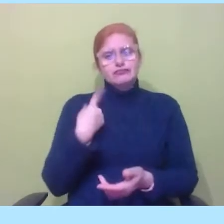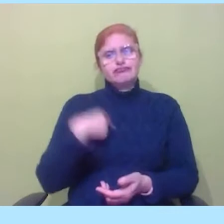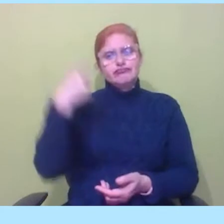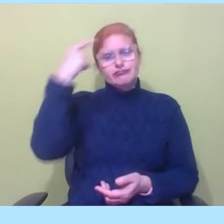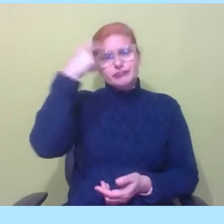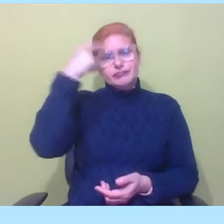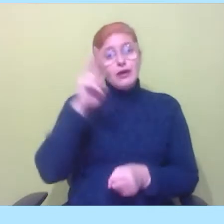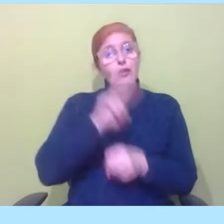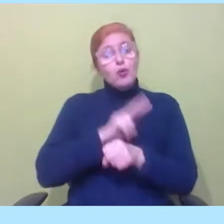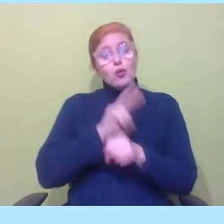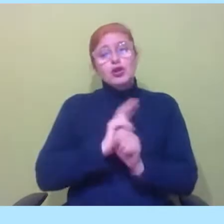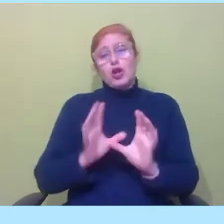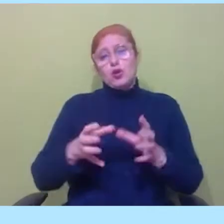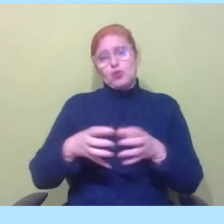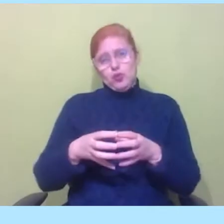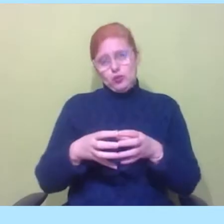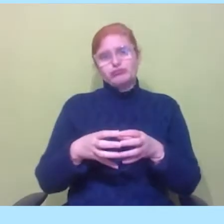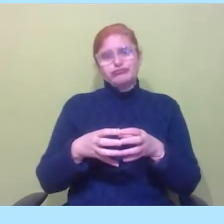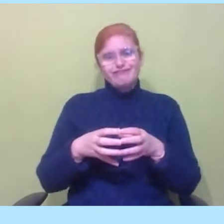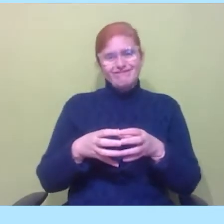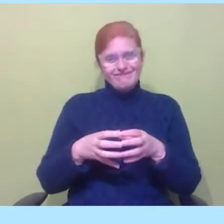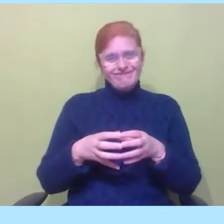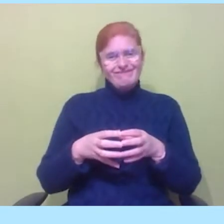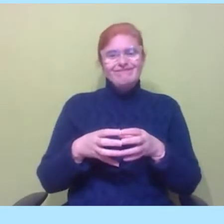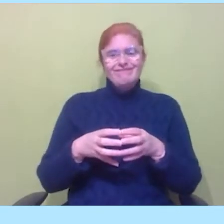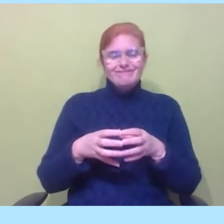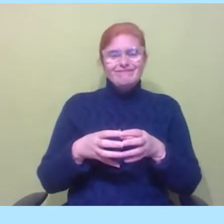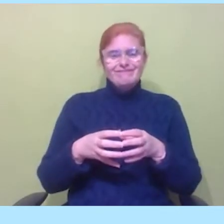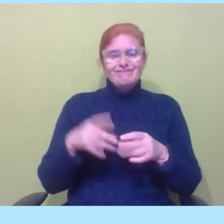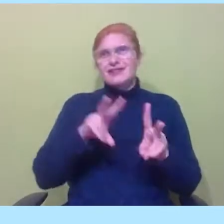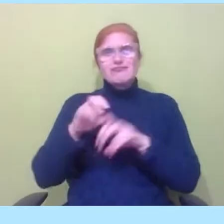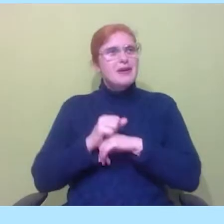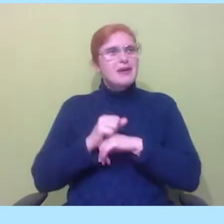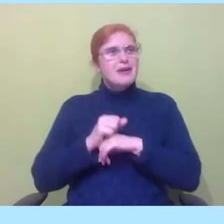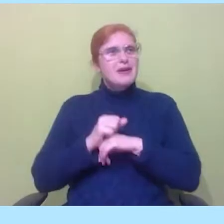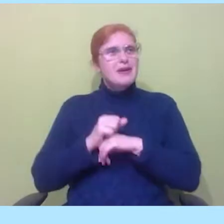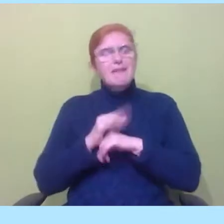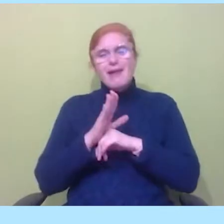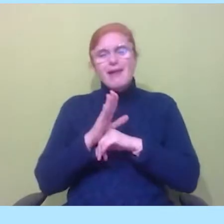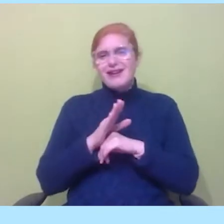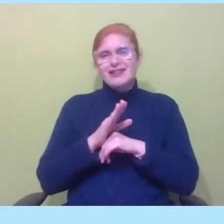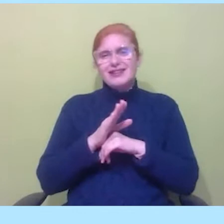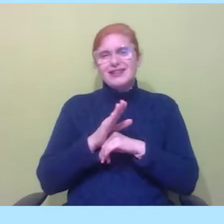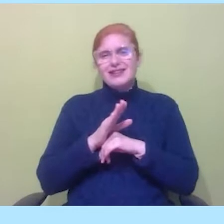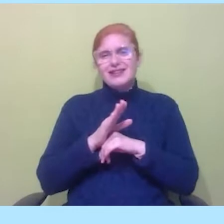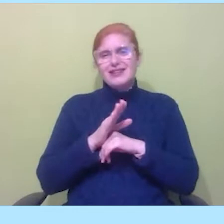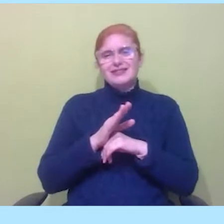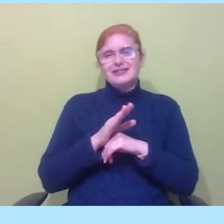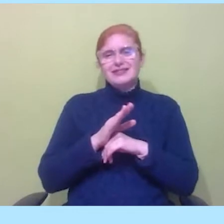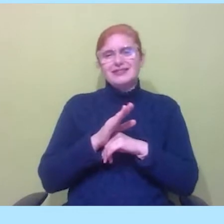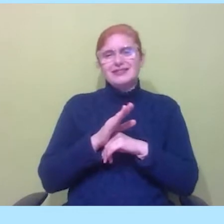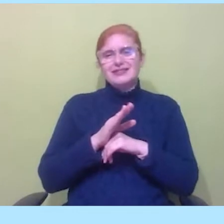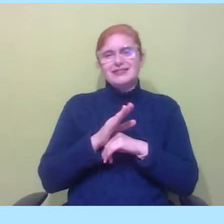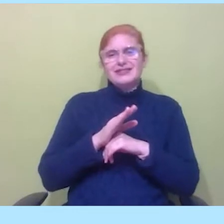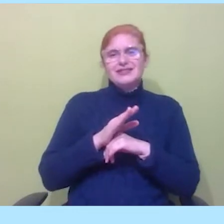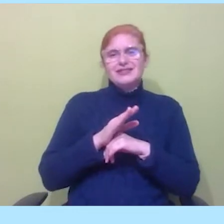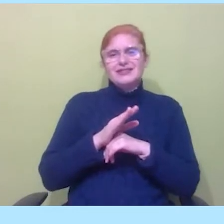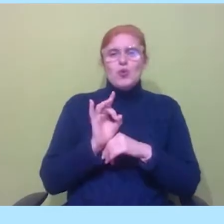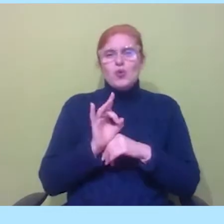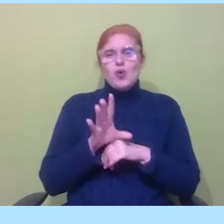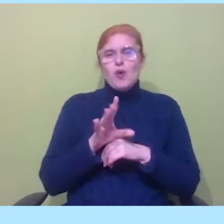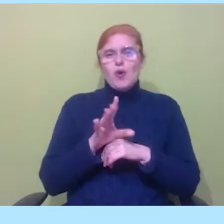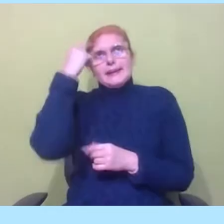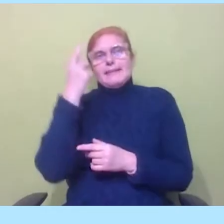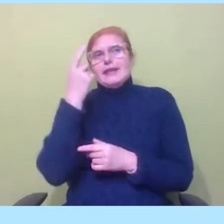vai além da personificação só de uma figura e a publicização